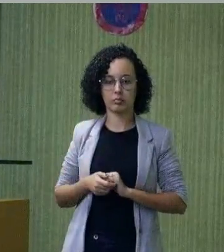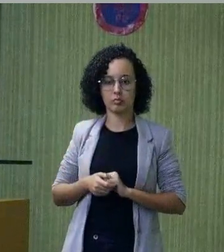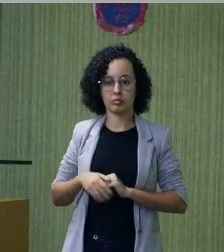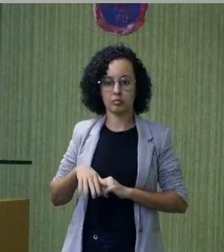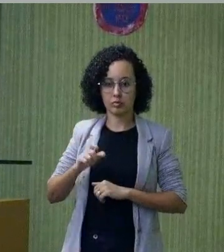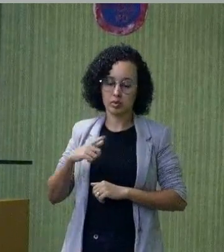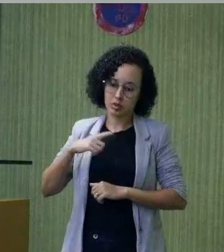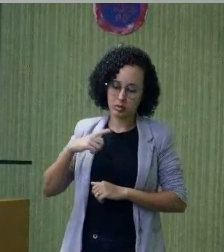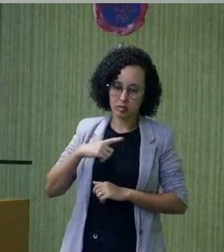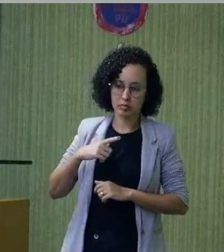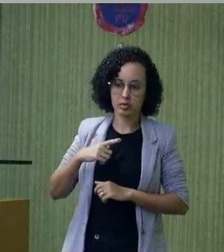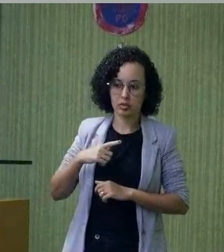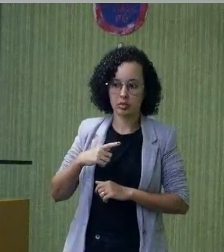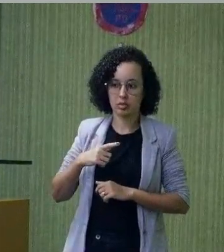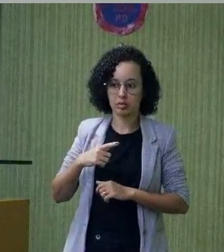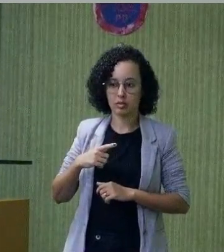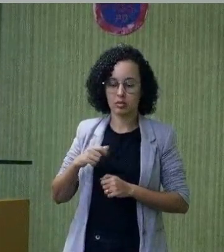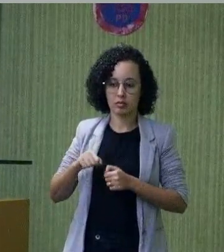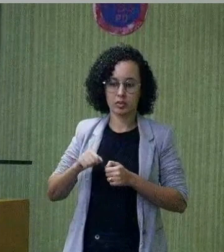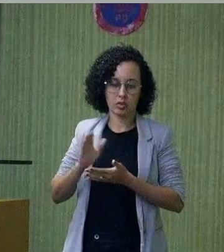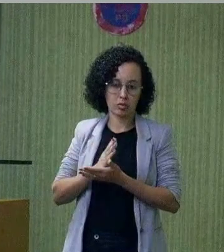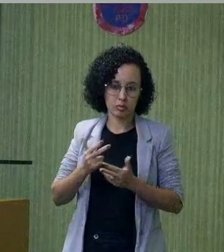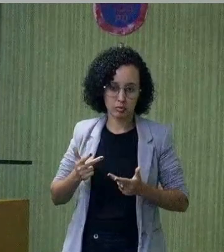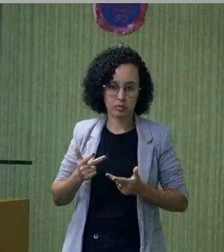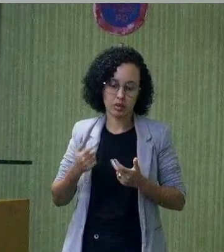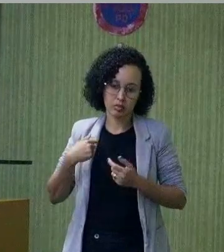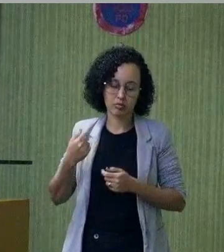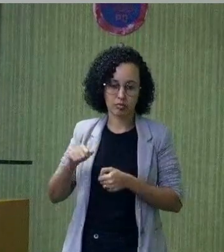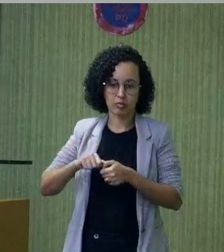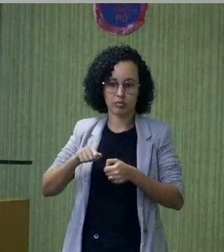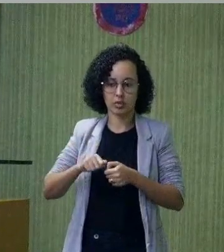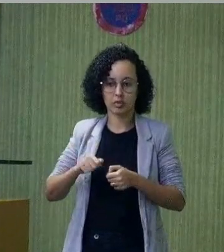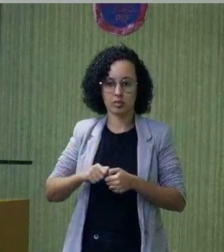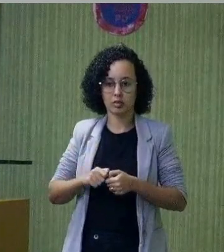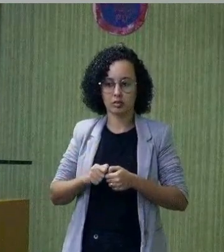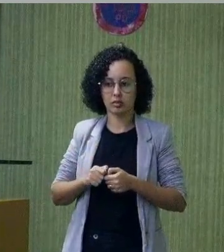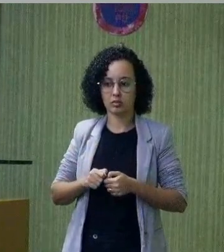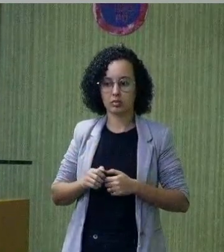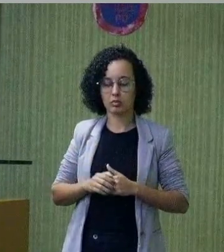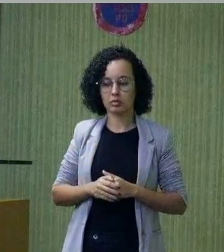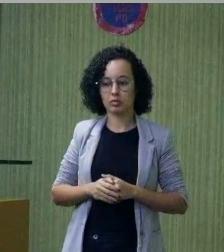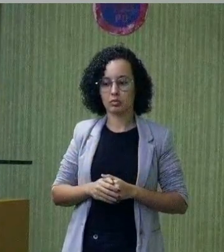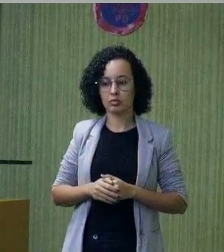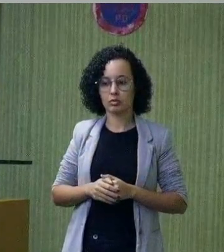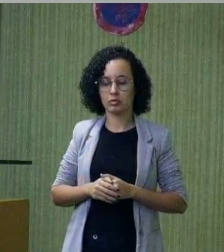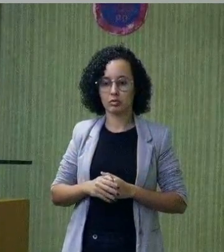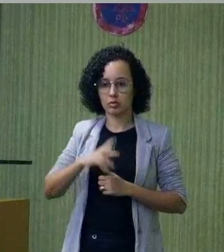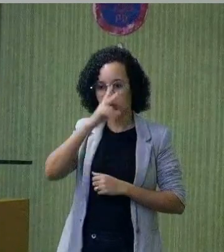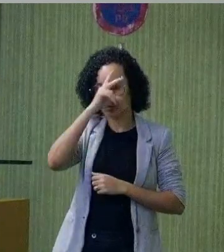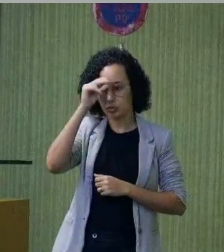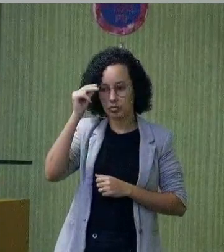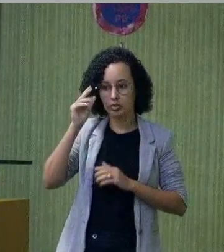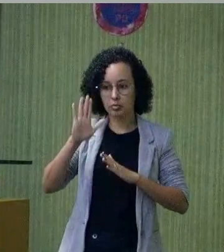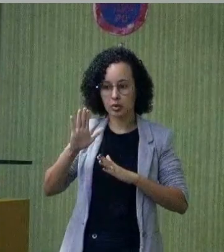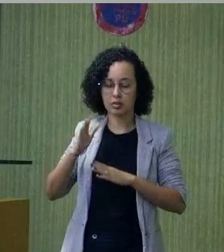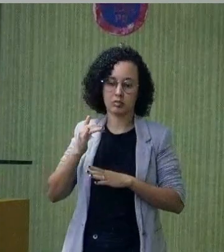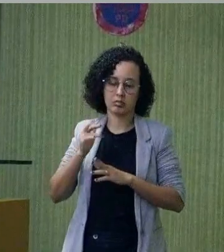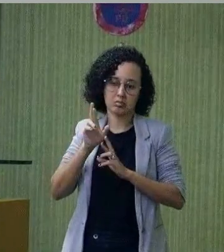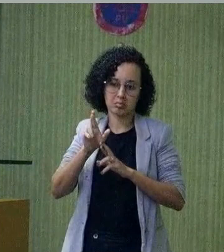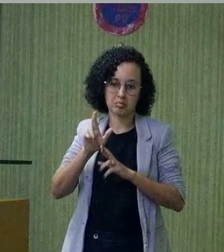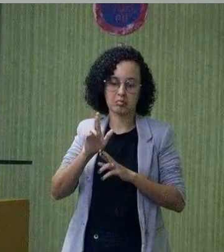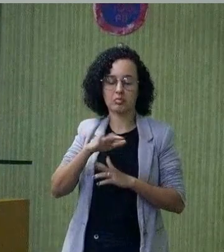que tomar alguma medida vão tomar logicamente contra eh os prefeitos se não houver Mas eu acredito que tudo vai ser resolvido de